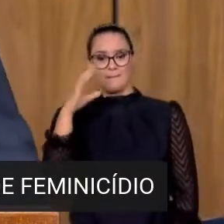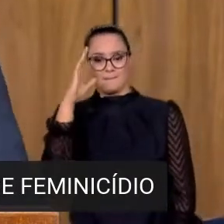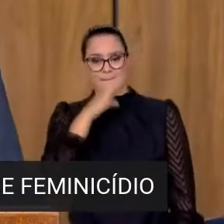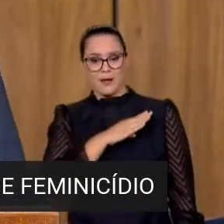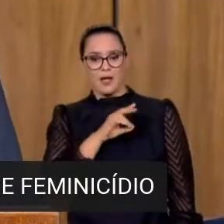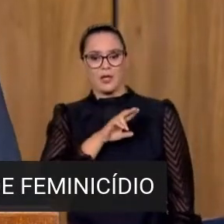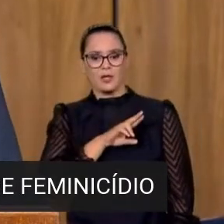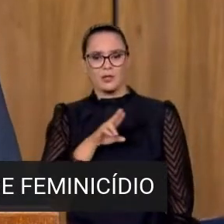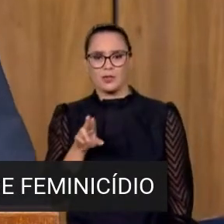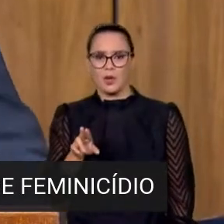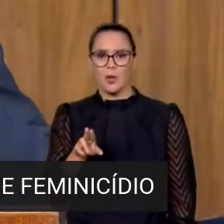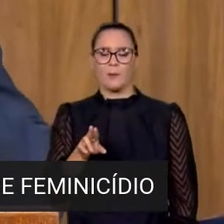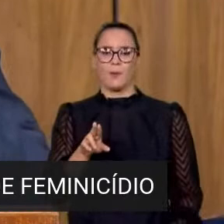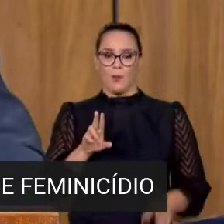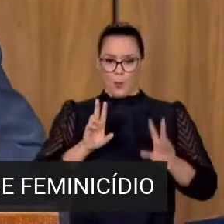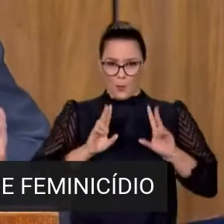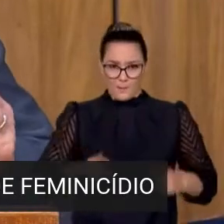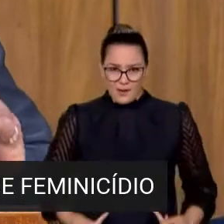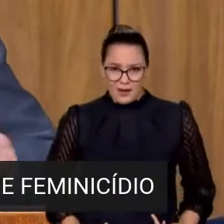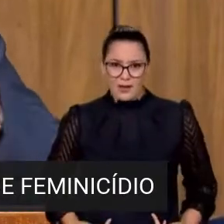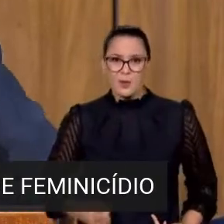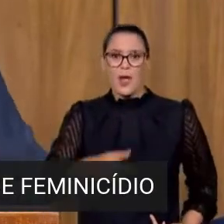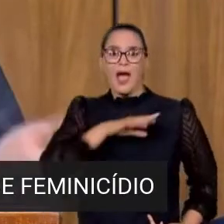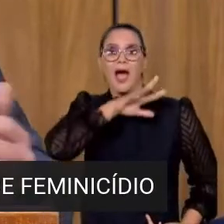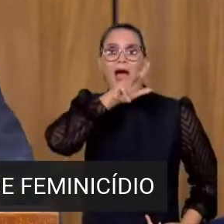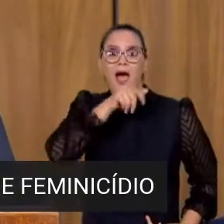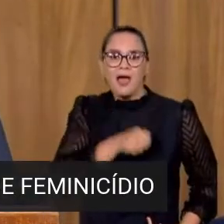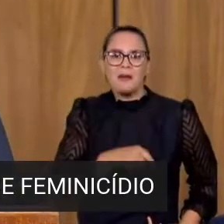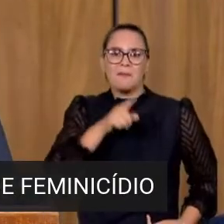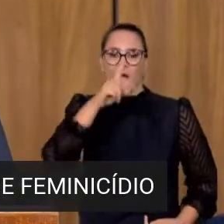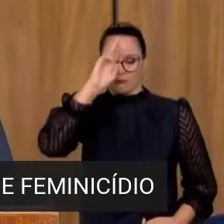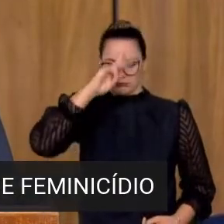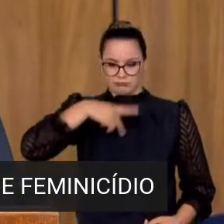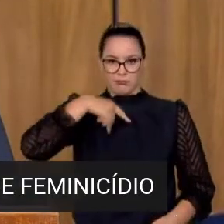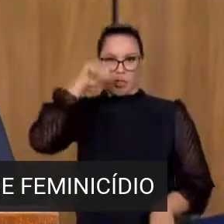espécie humana, que é o único animal que se autodestrói,